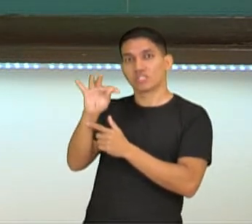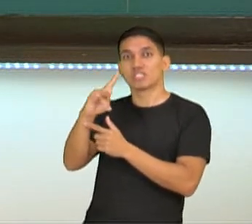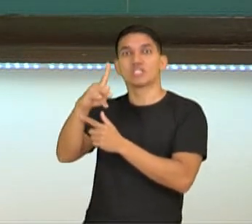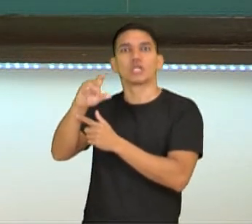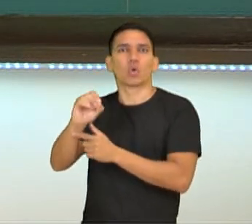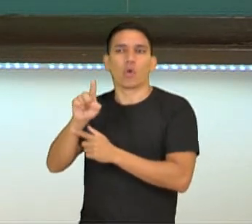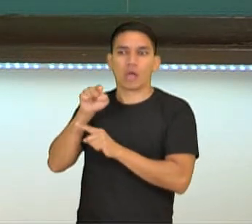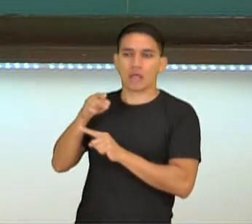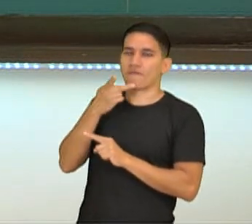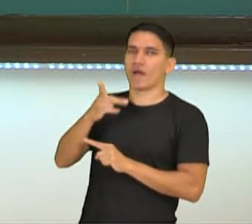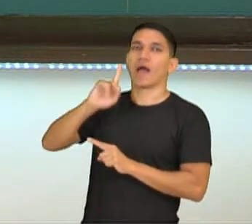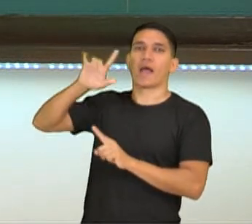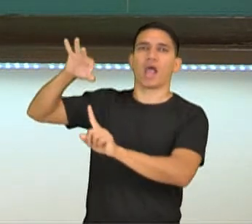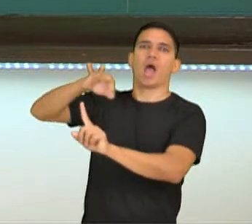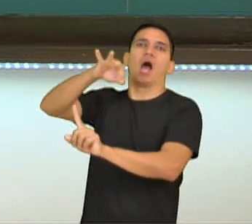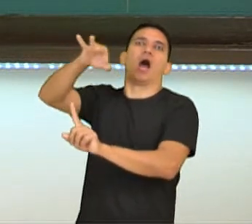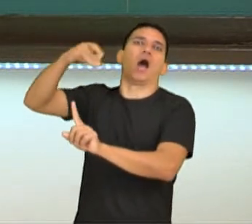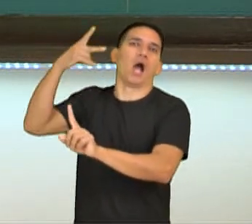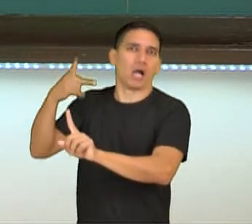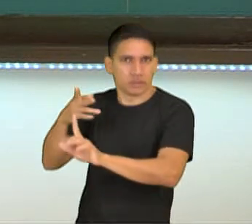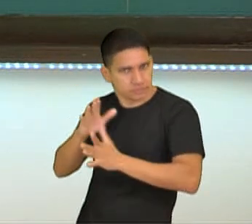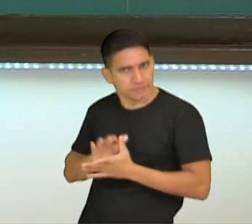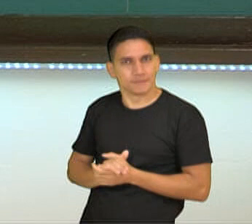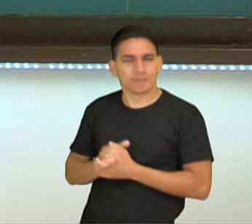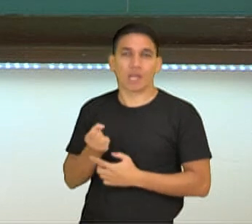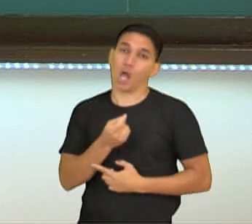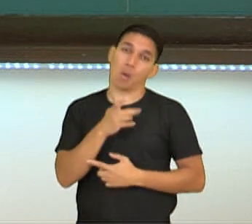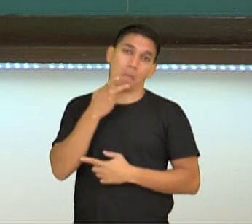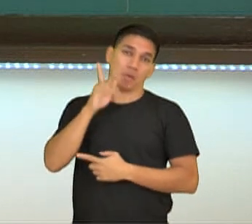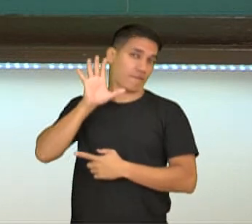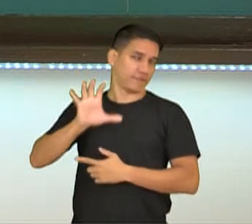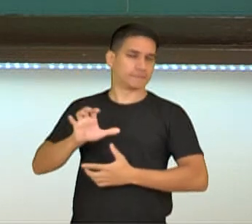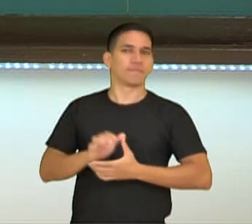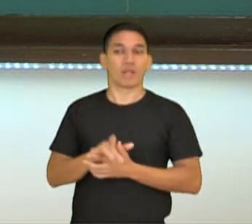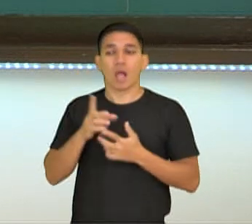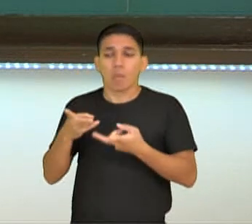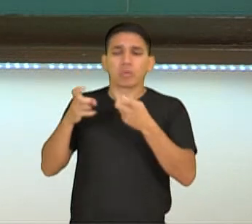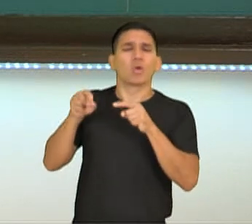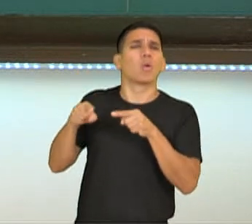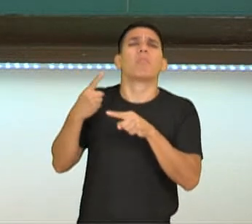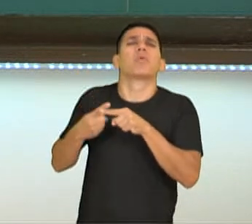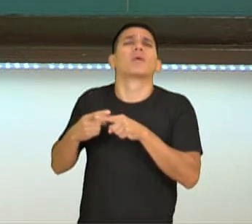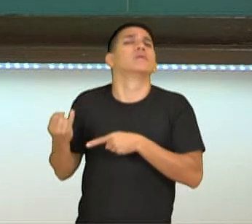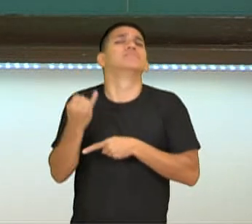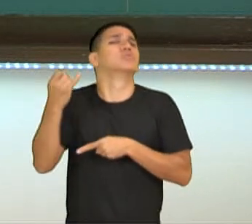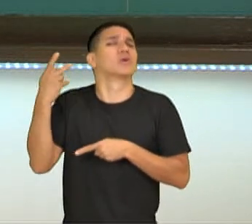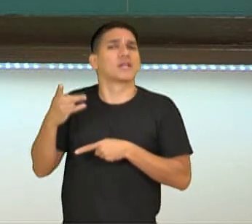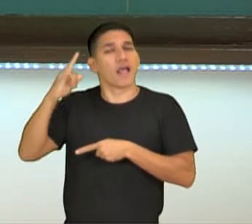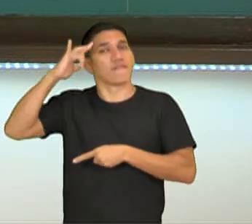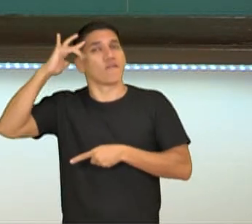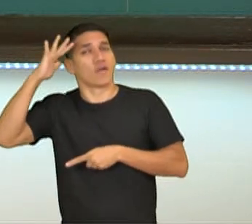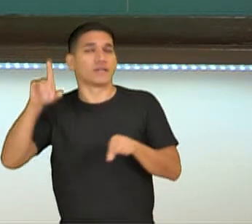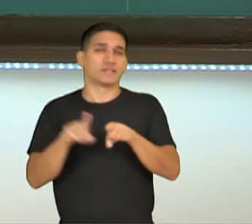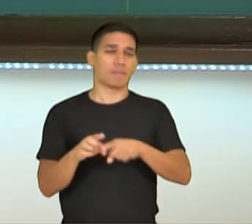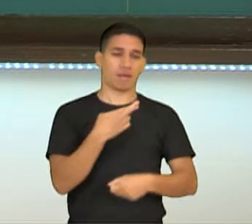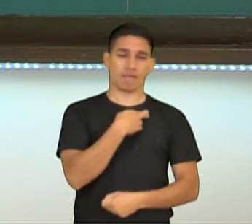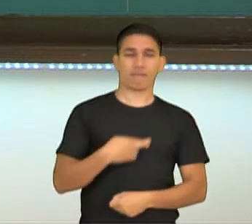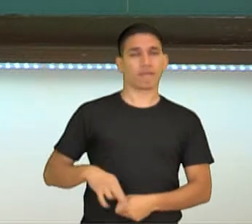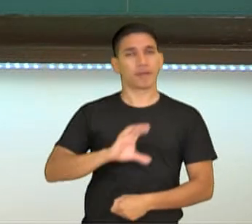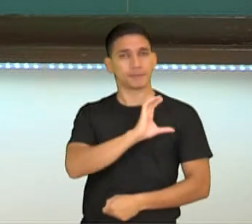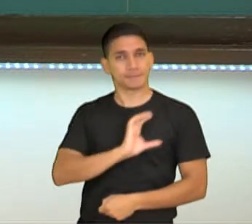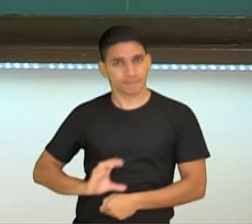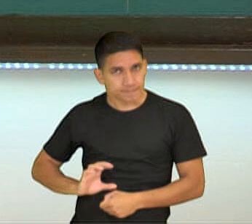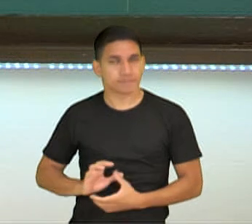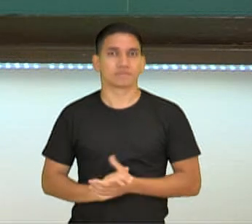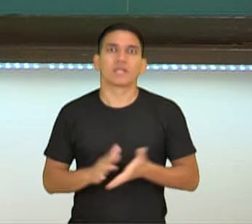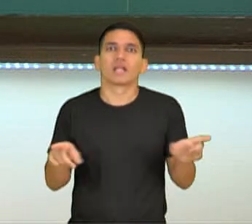chamado de Santo Agostinho, nós vamos ver a importância que ele tem, tanto para a filosofia quanto para a religiosidade cristã,